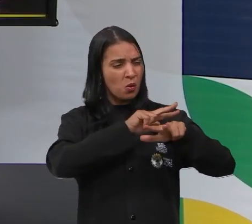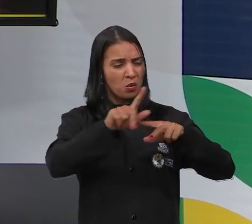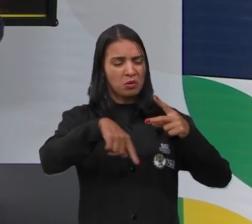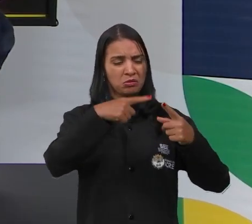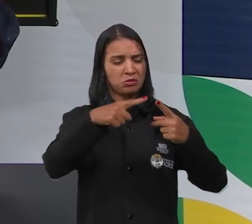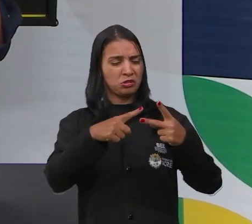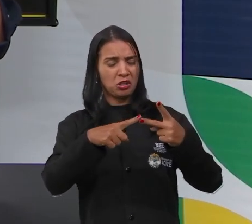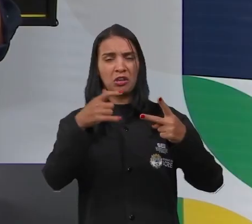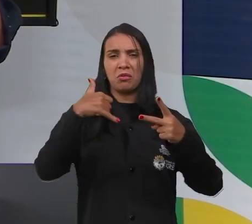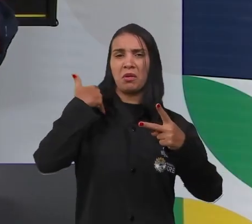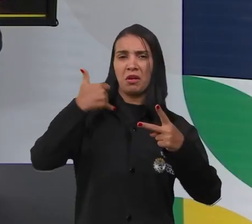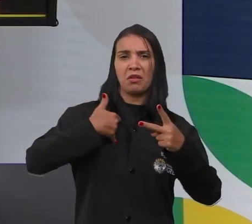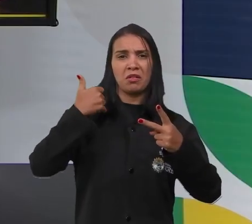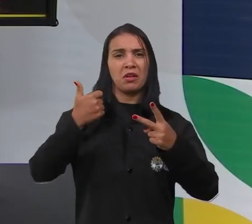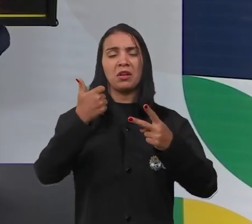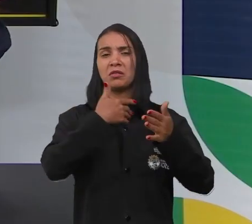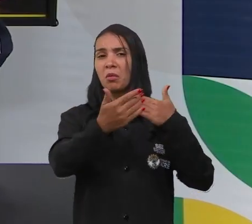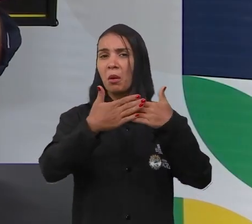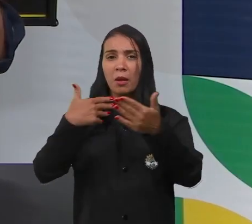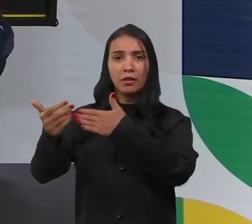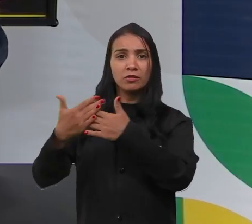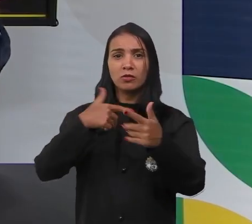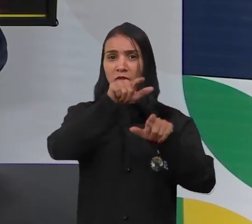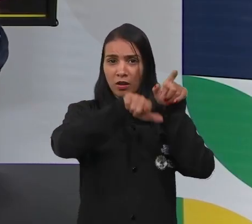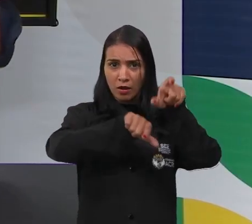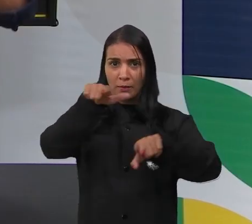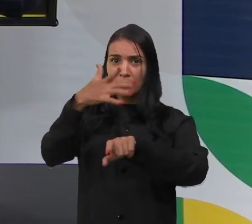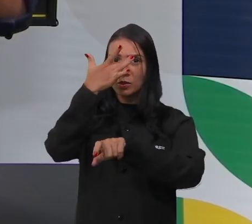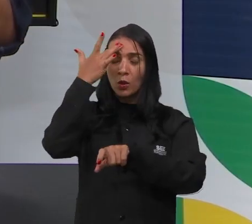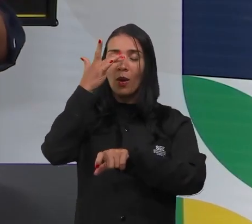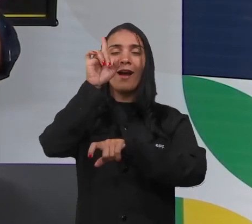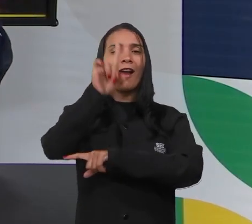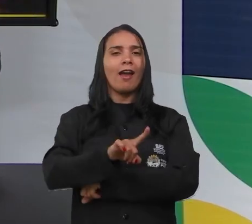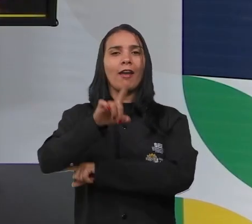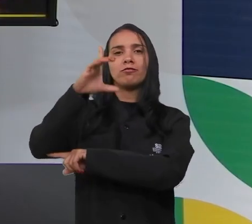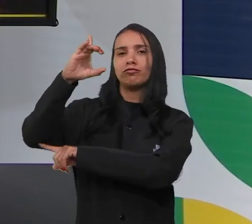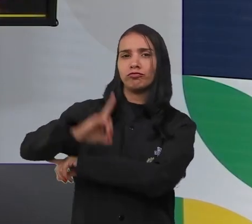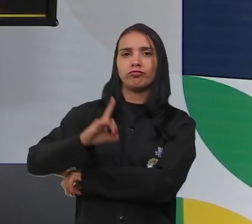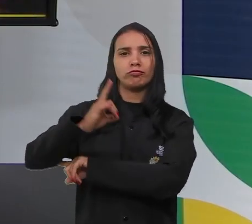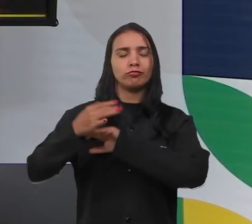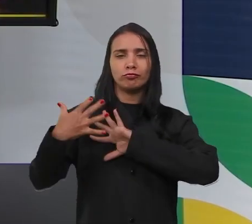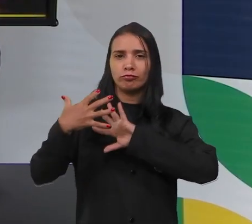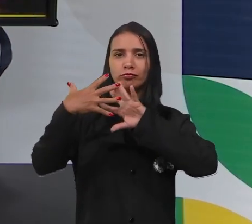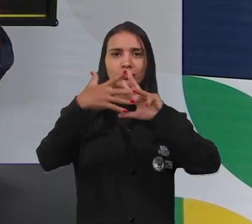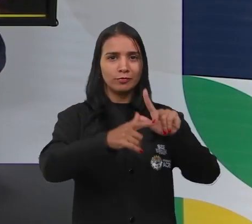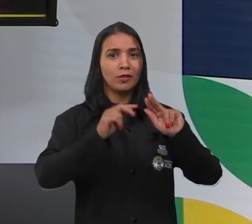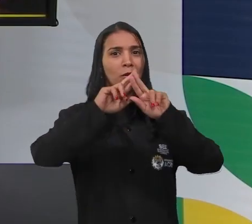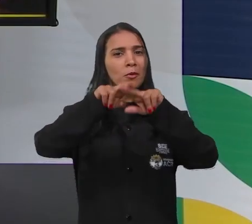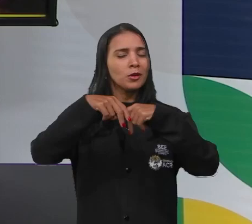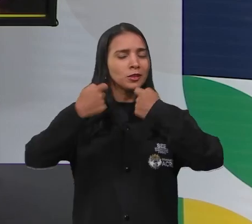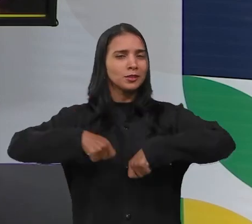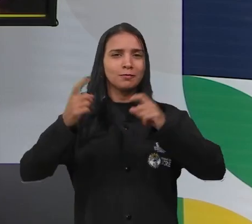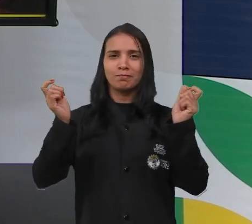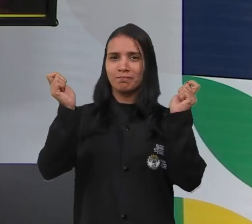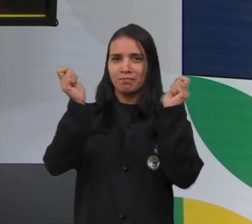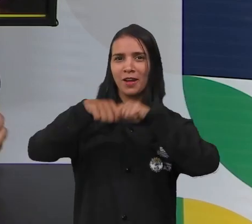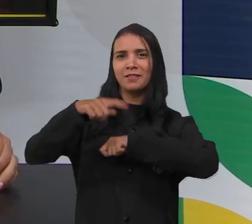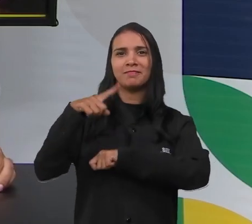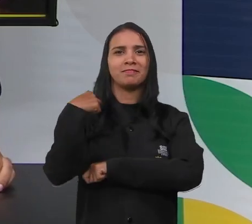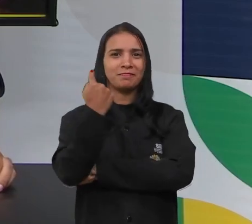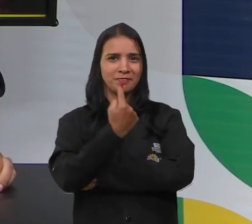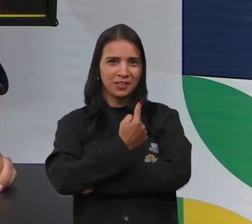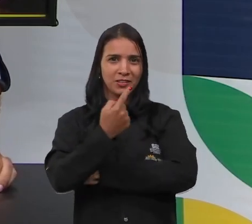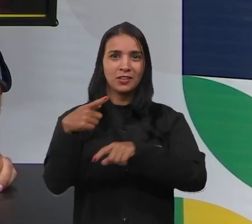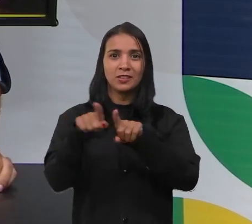já não importa. É para todo. Então, são ações políticas que devem ser possibilitadas e abrangentes, ok?